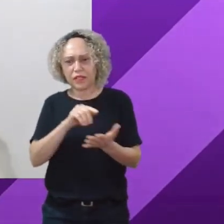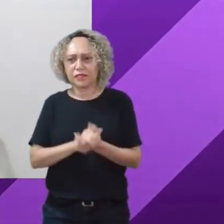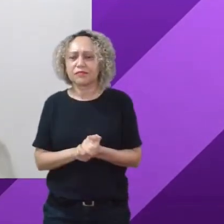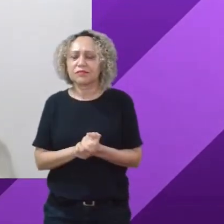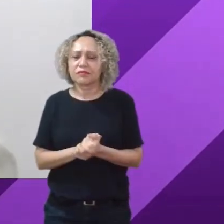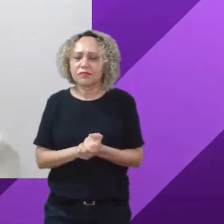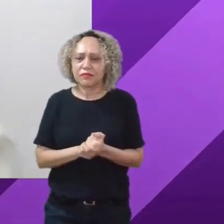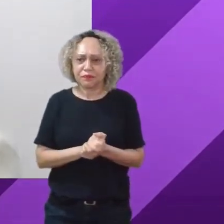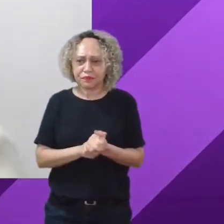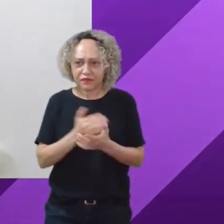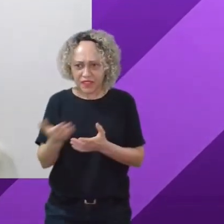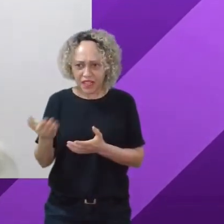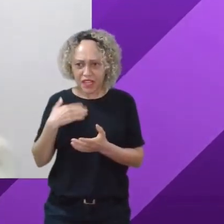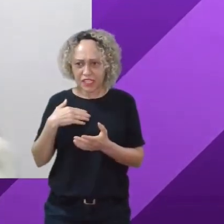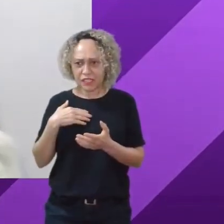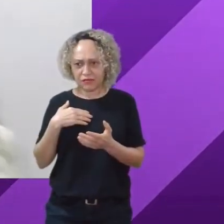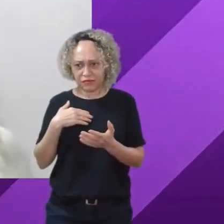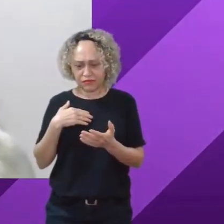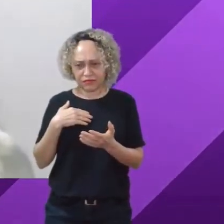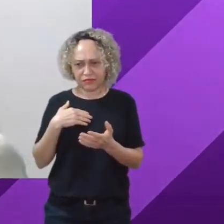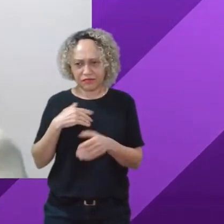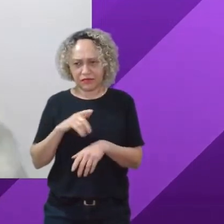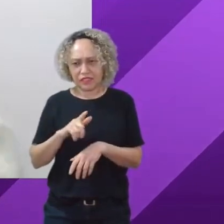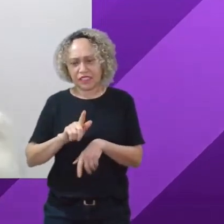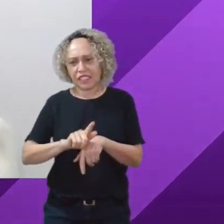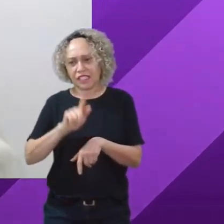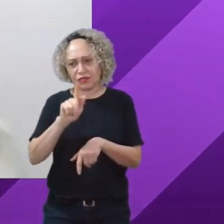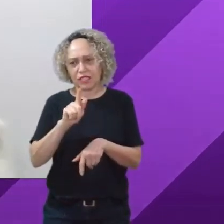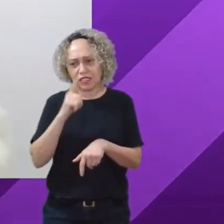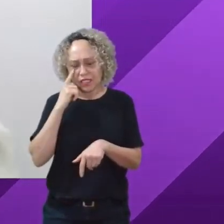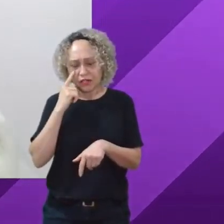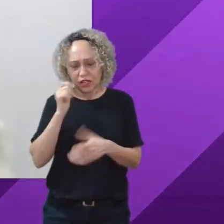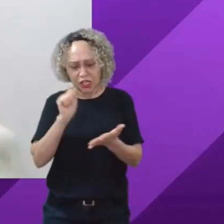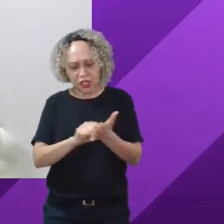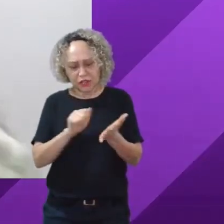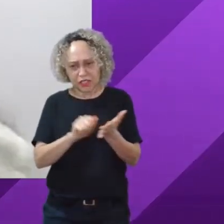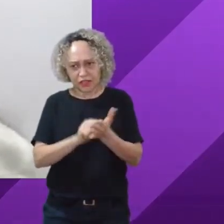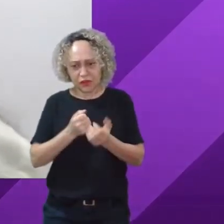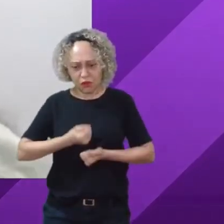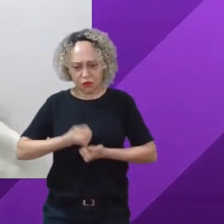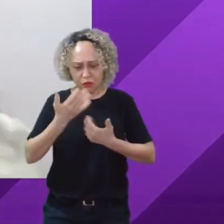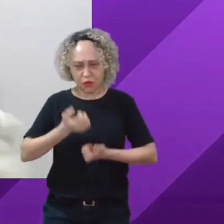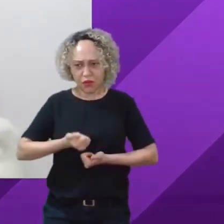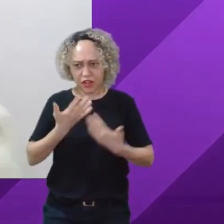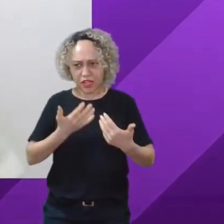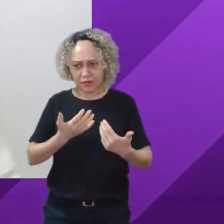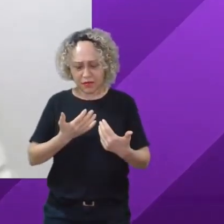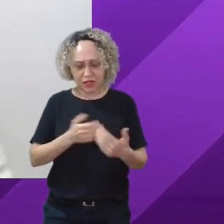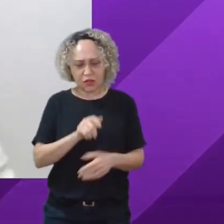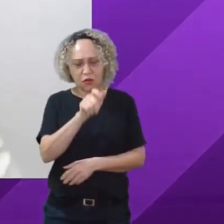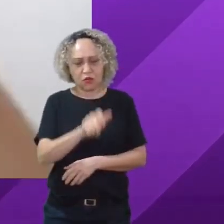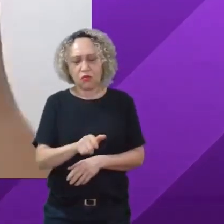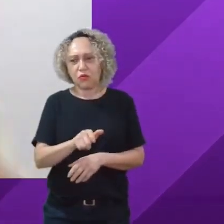Evaristo. Eu, na graduação, escrevi um artigo sobre esse poema, publicado junto com o meu professor, orientador Alexandre Pilati. A gente